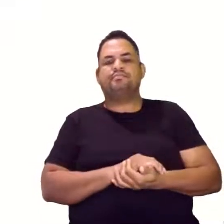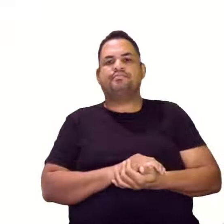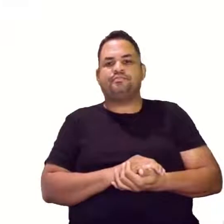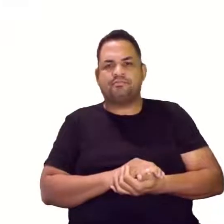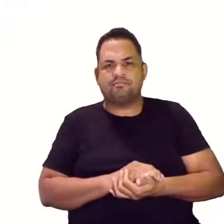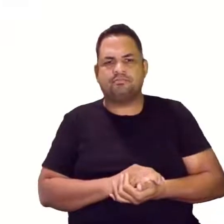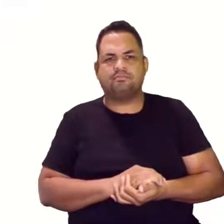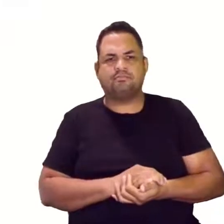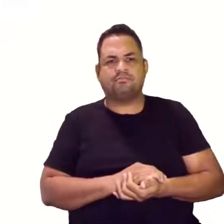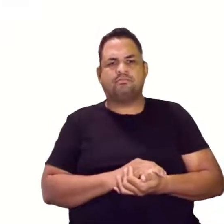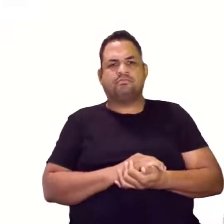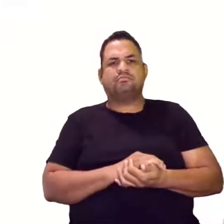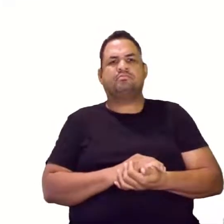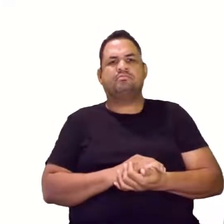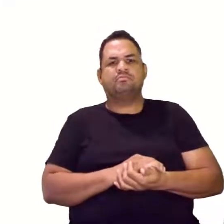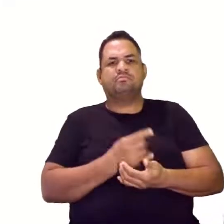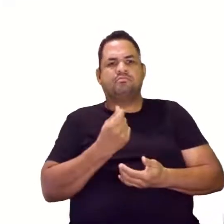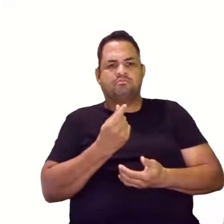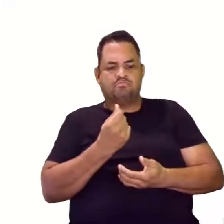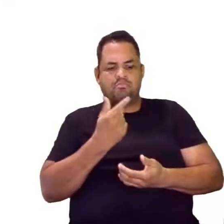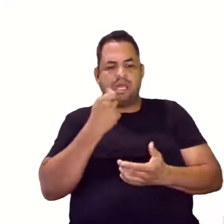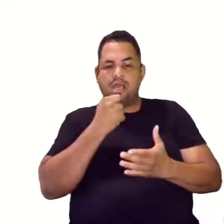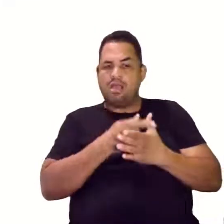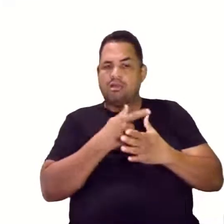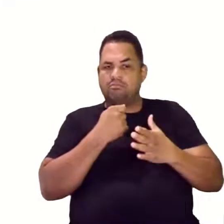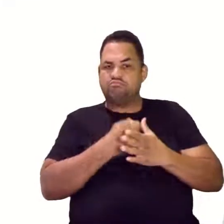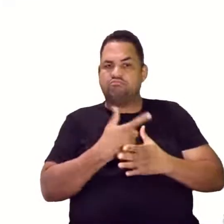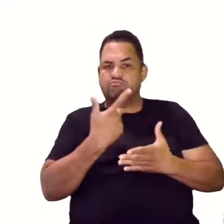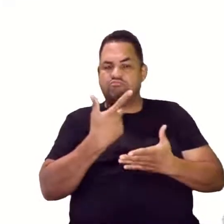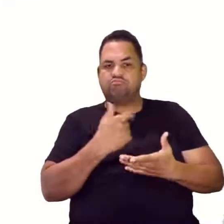diferente, né? Isso aqui é custo.